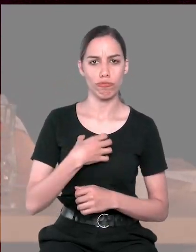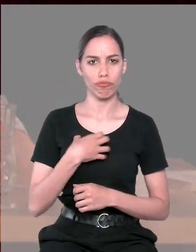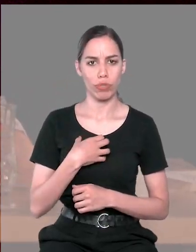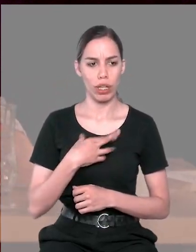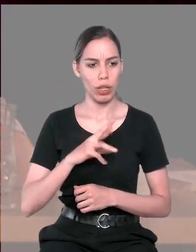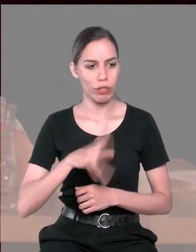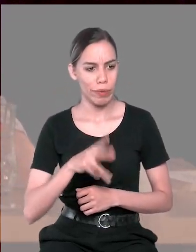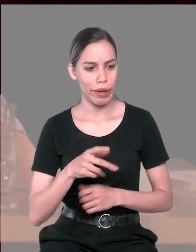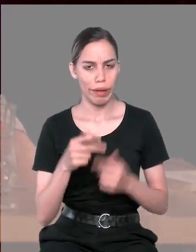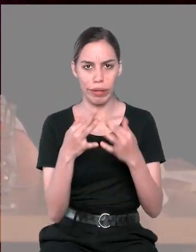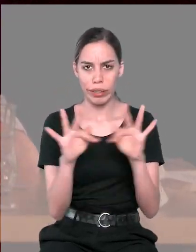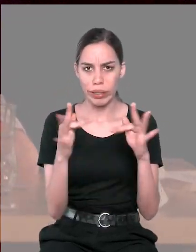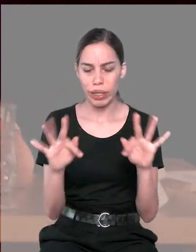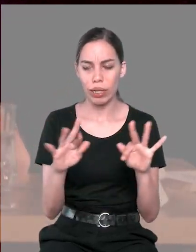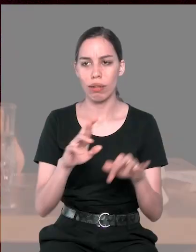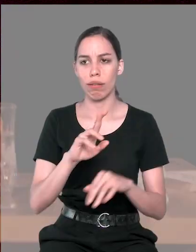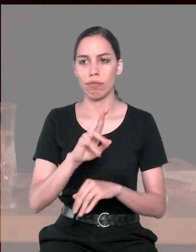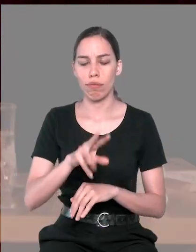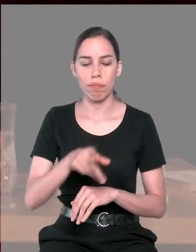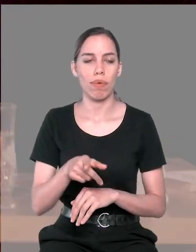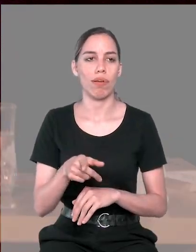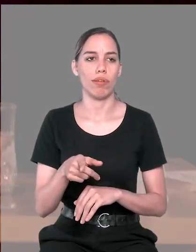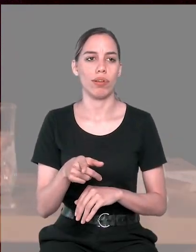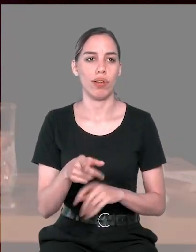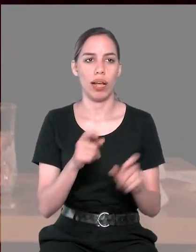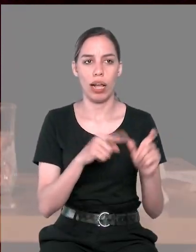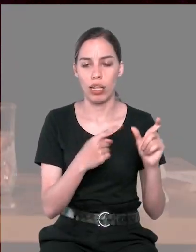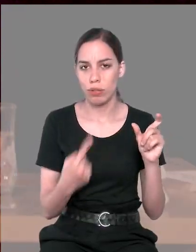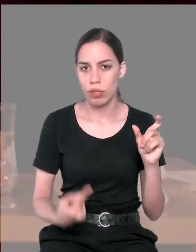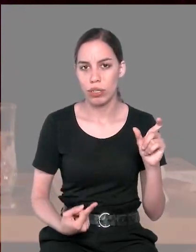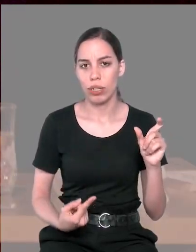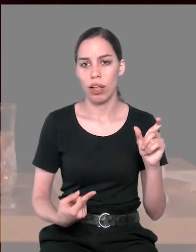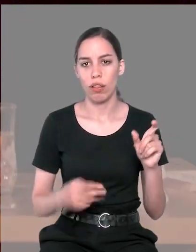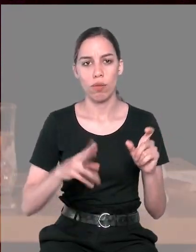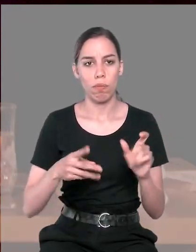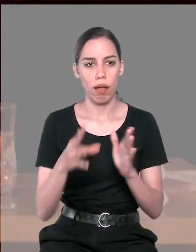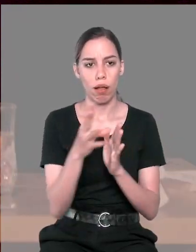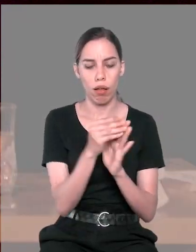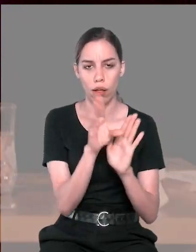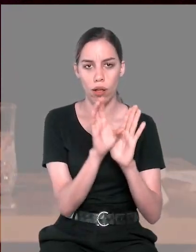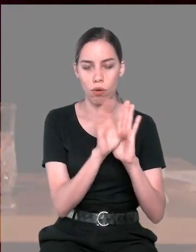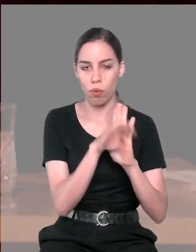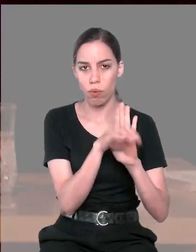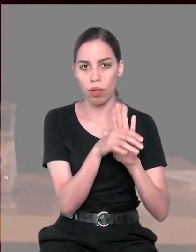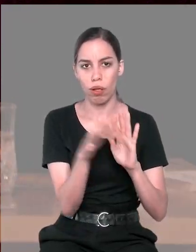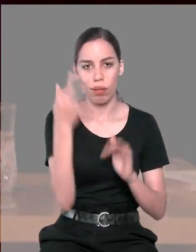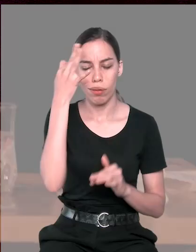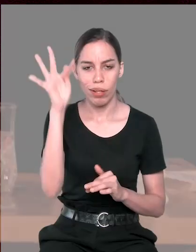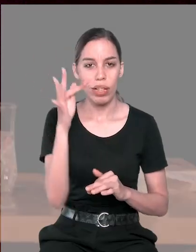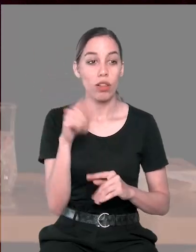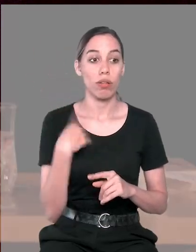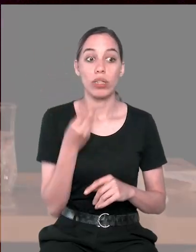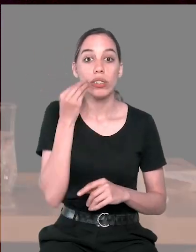era o sentido, não era a sintaxe, não era a etimologia, não era o conceito filosófico. A gente tentou